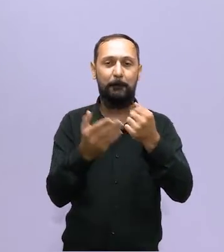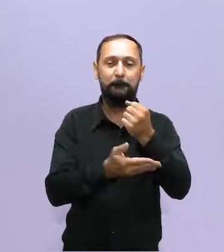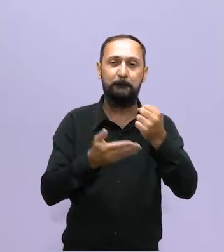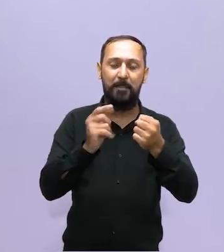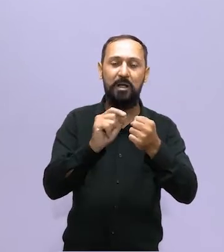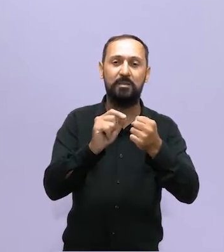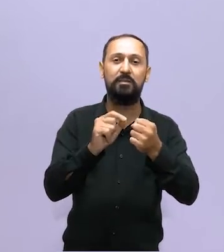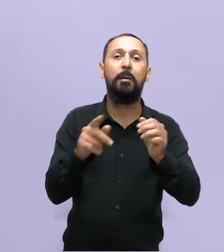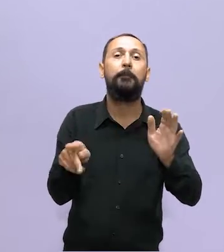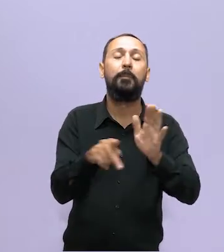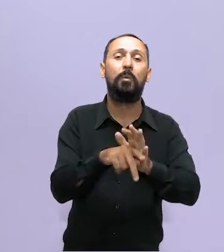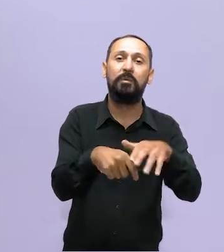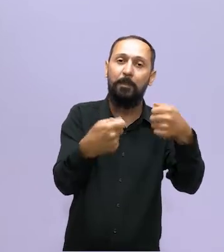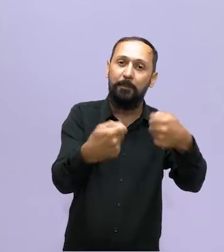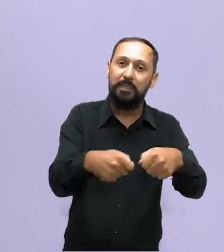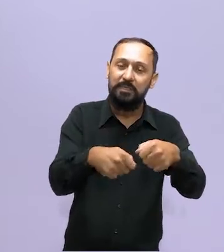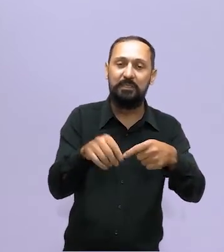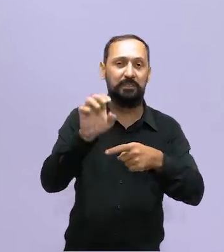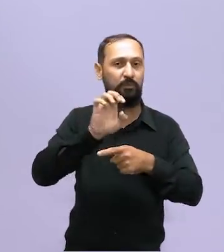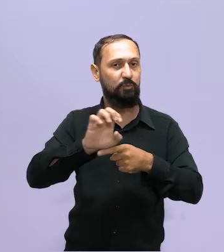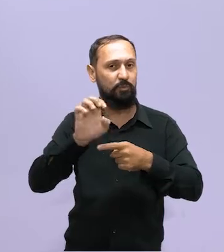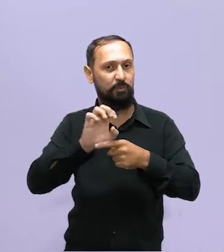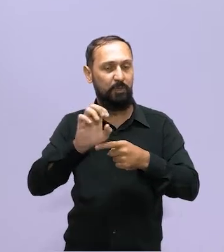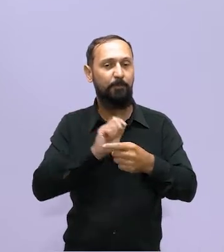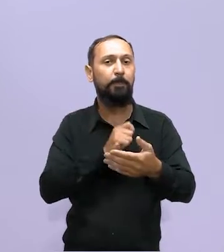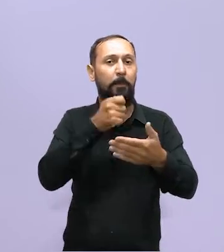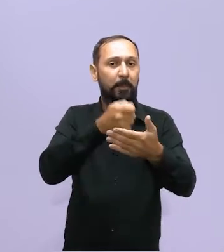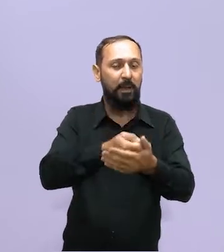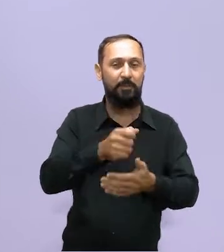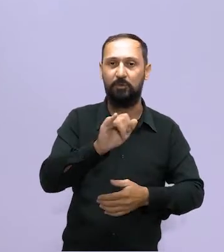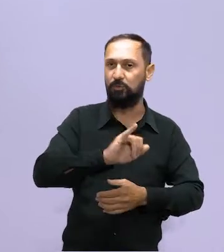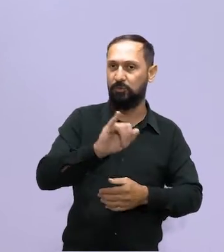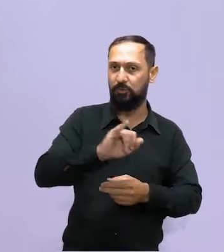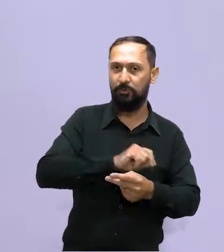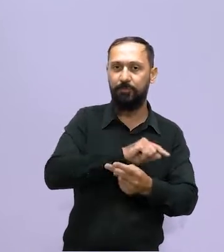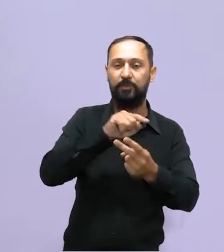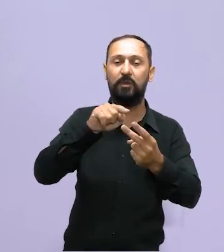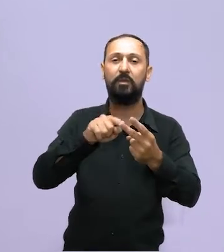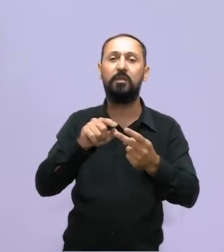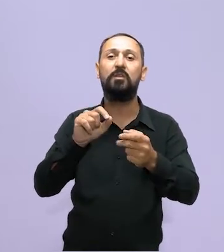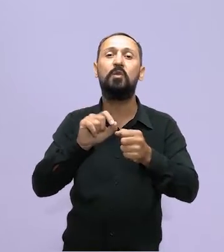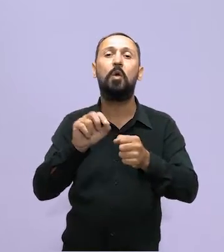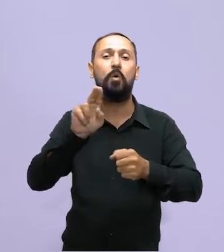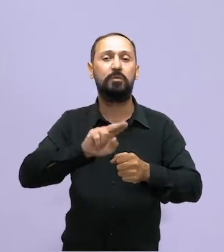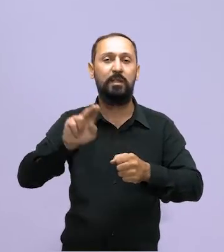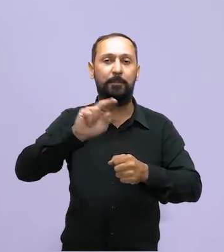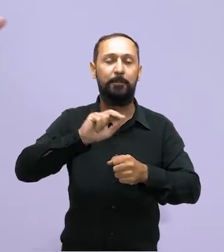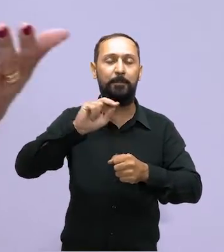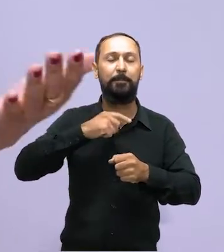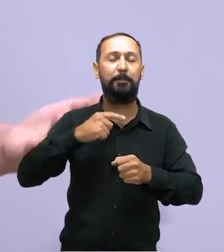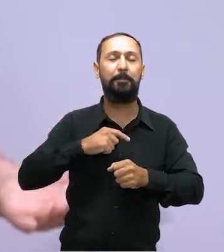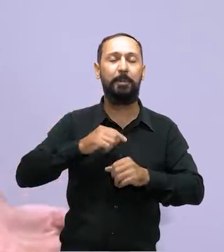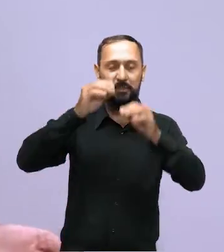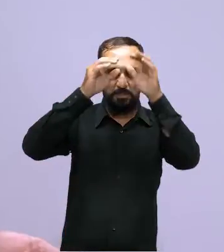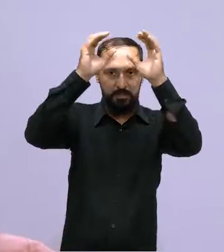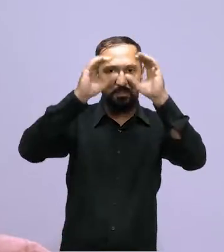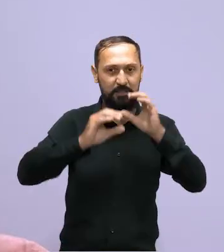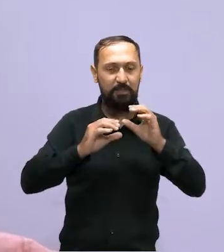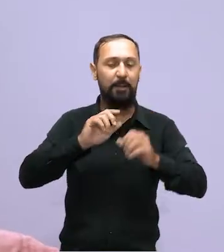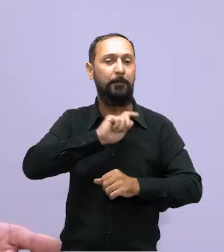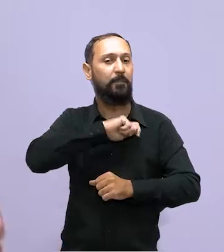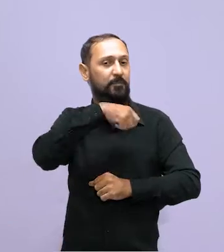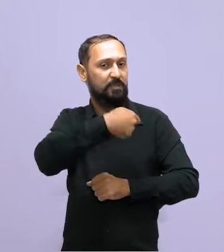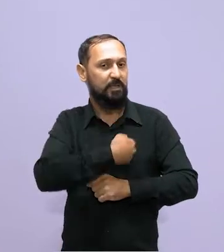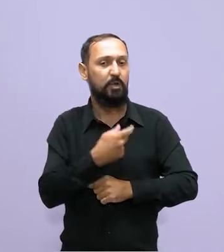a fundamentação da necessidade para o Estado do pagamento dos tributos e o exercício de cidadania proposto na fiscalização